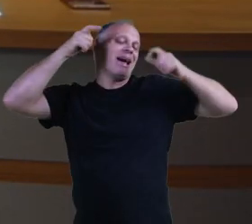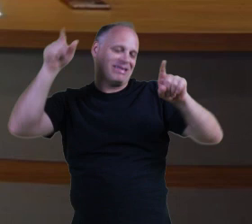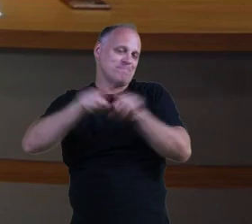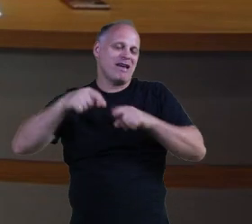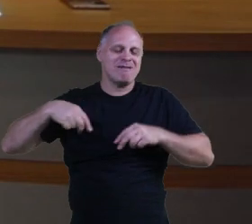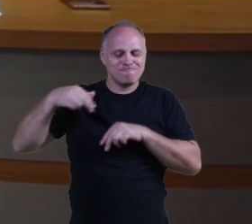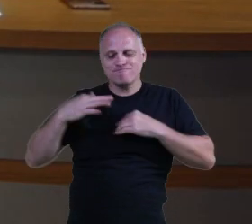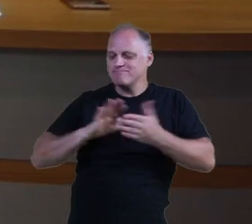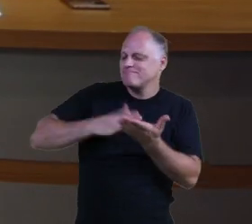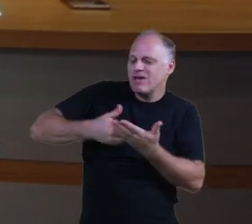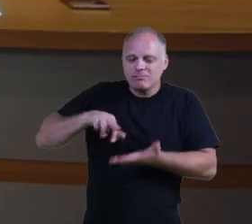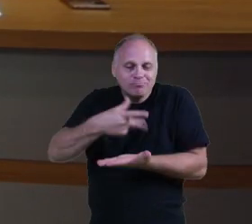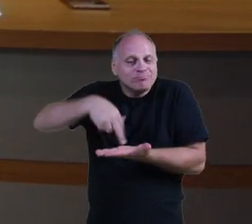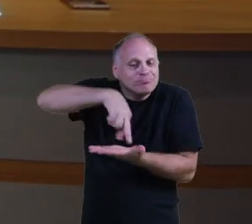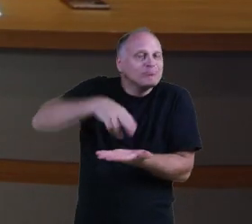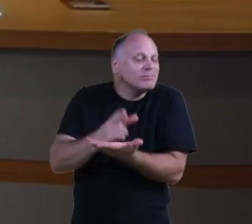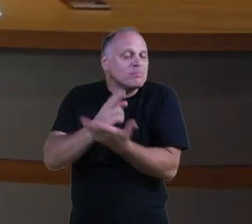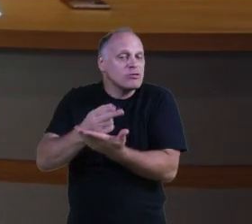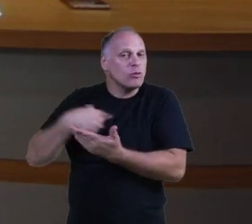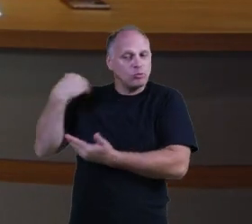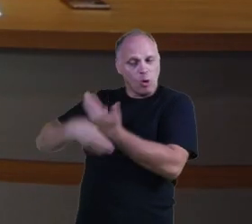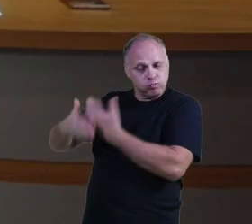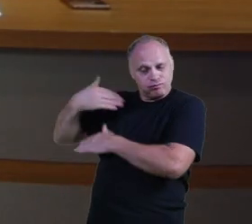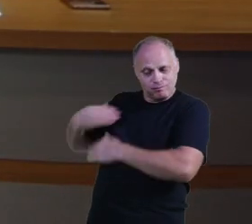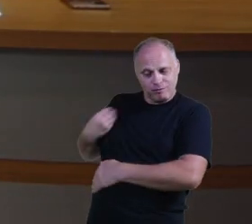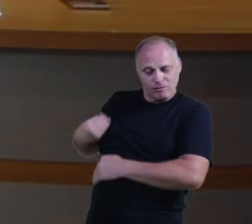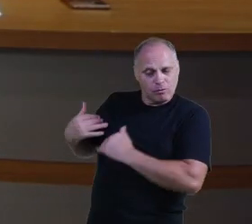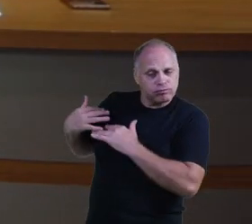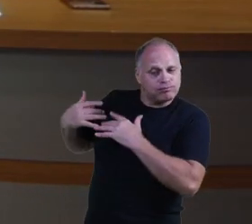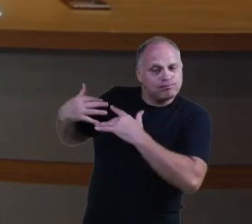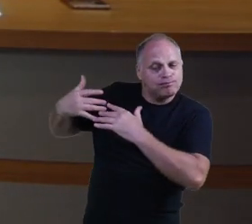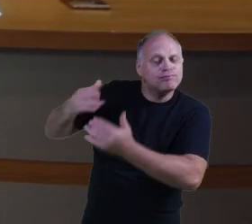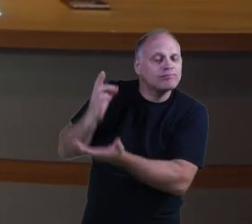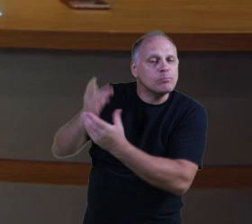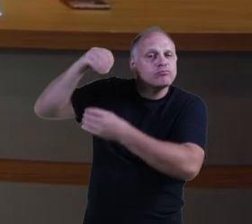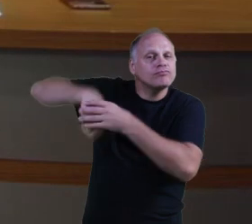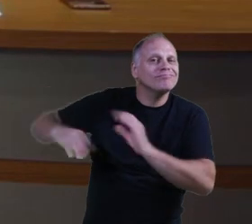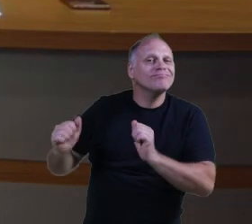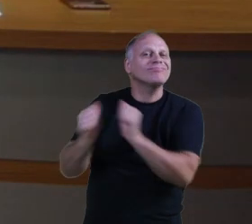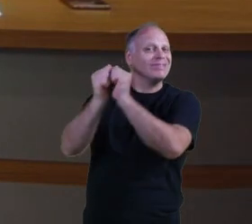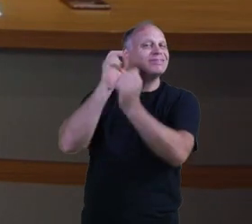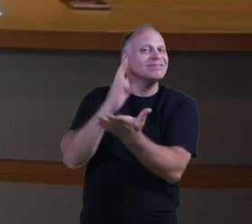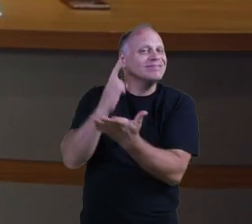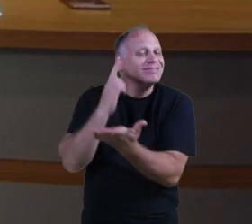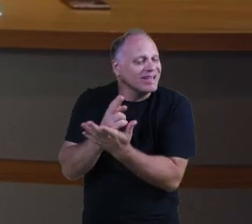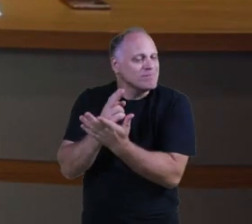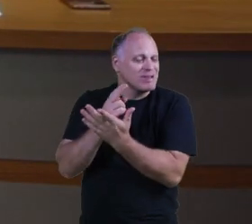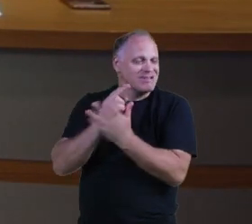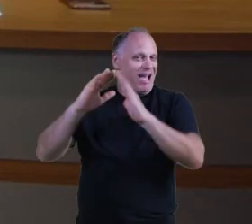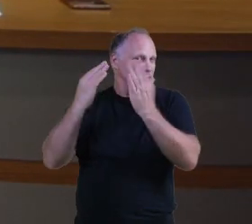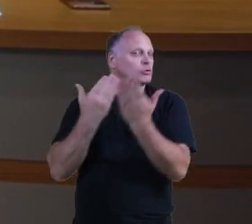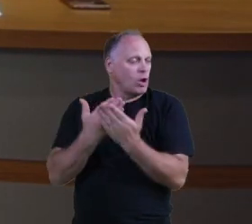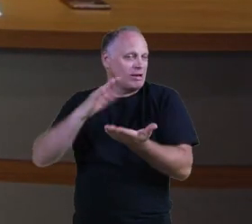rainha, desfilava, enfim, meus tios. Então, a minha trajetória, eu me criei ali dentro, né? Minha vida foi